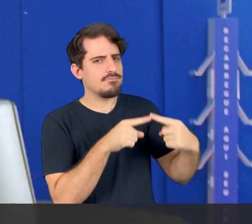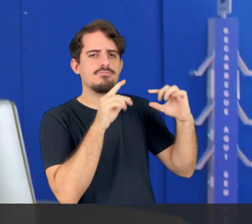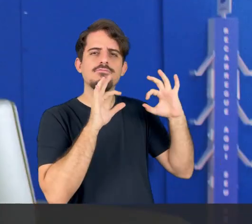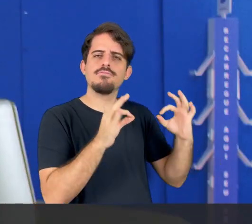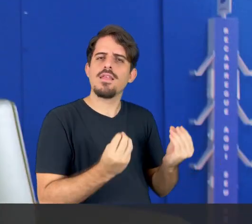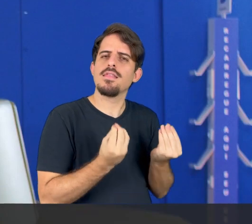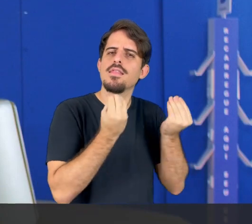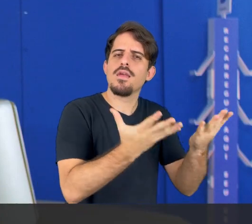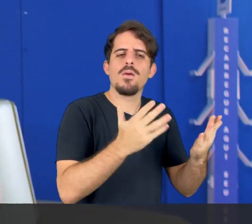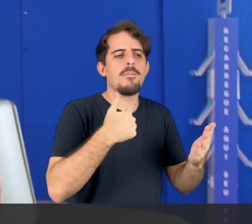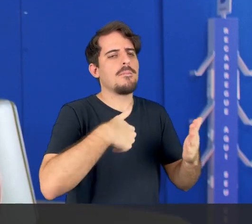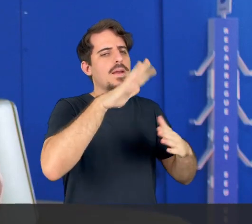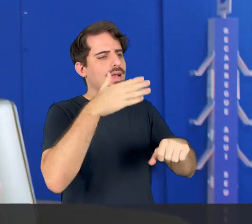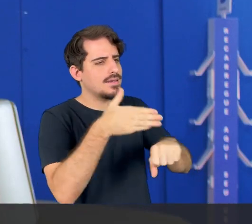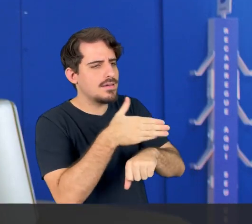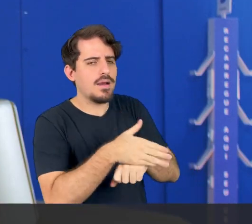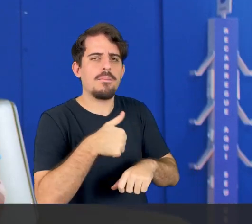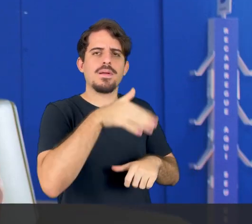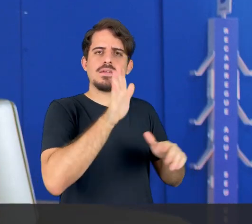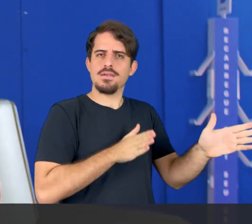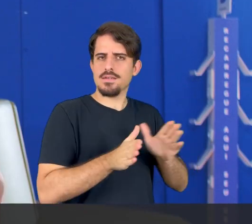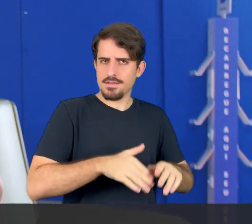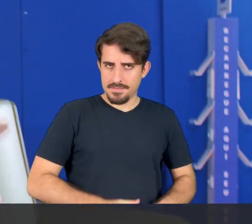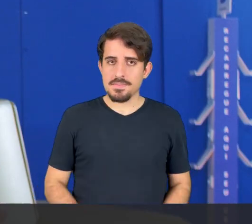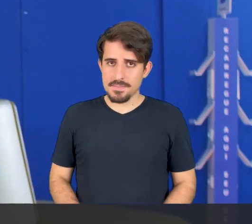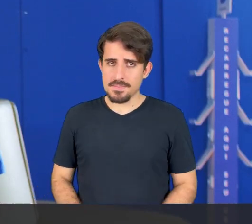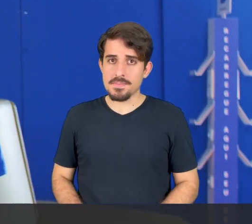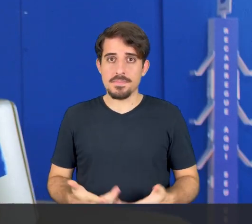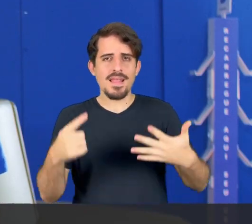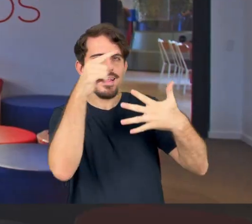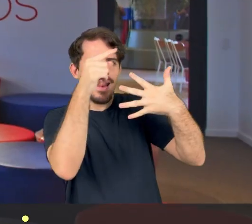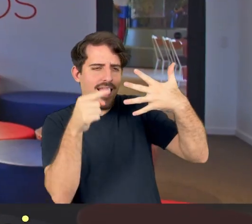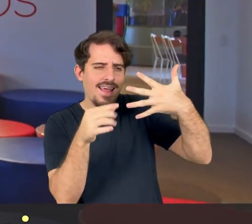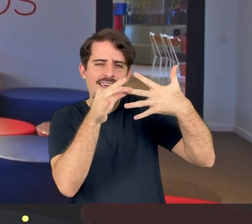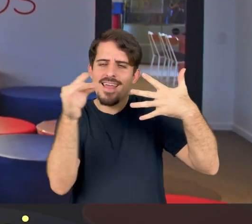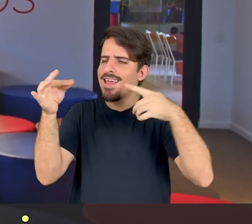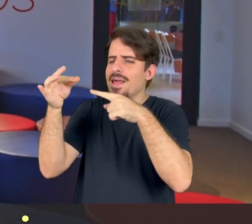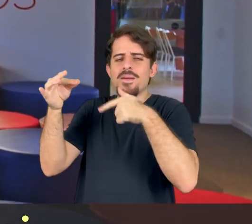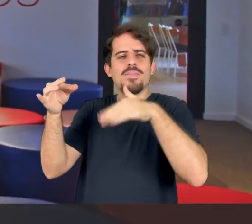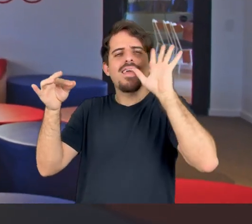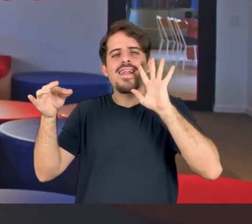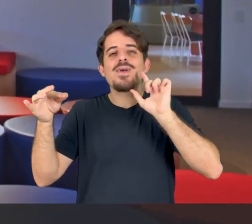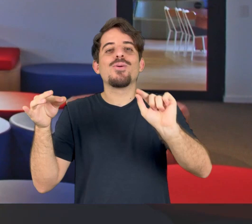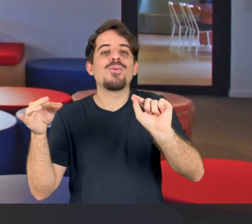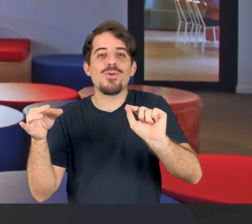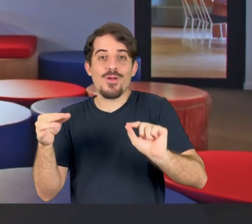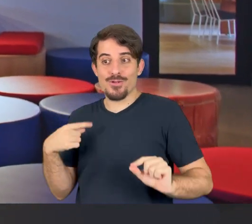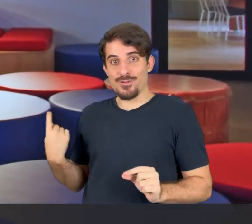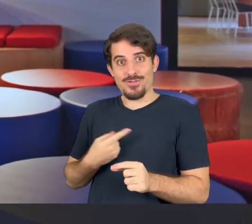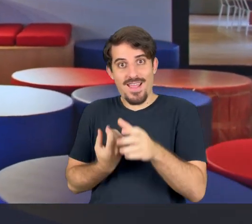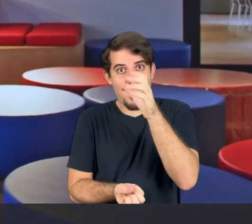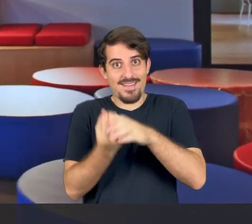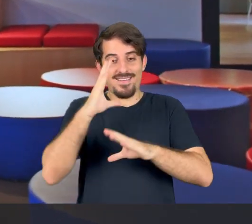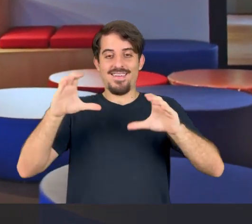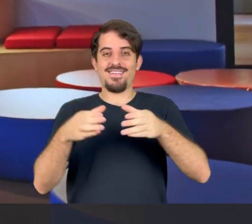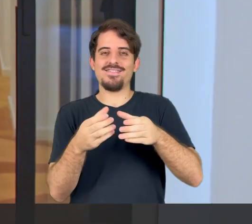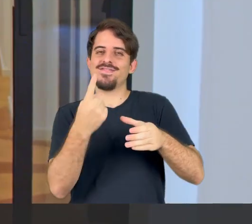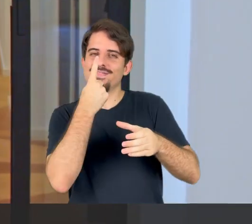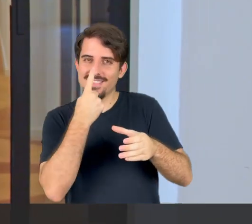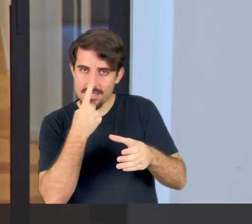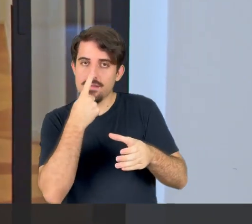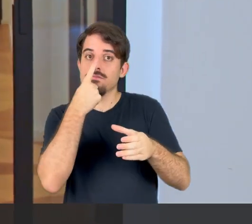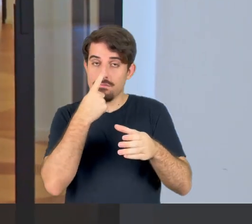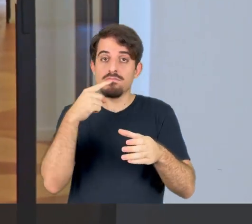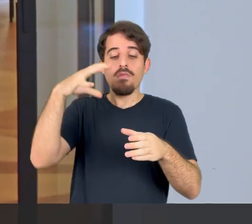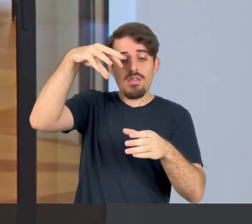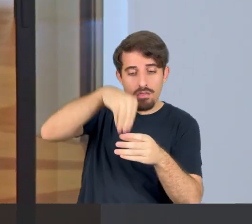sentido para a gente trazer mais acesso e mais acessibilidade. E uma das coisas que foi muito bacana foi